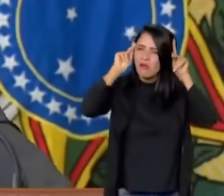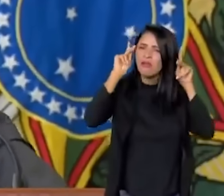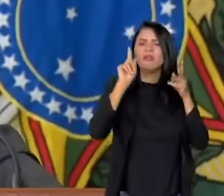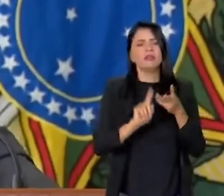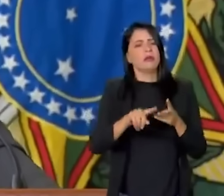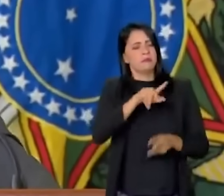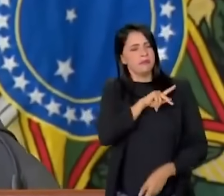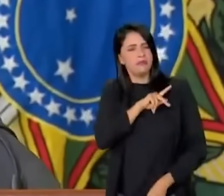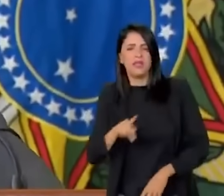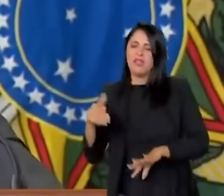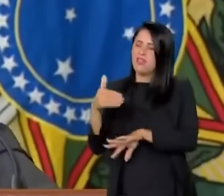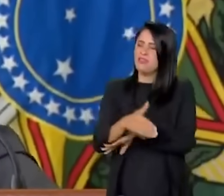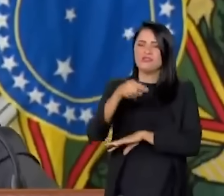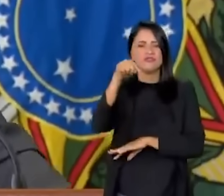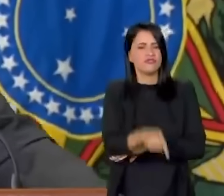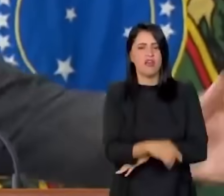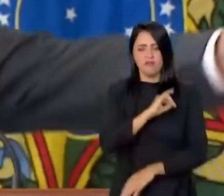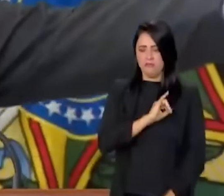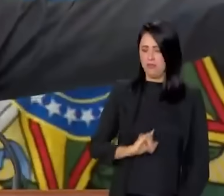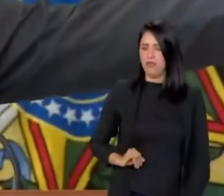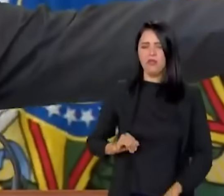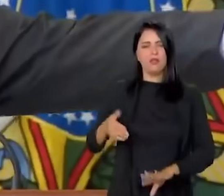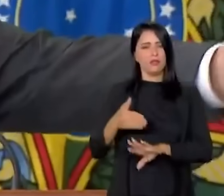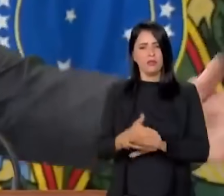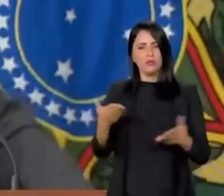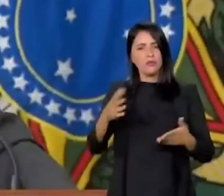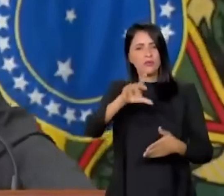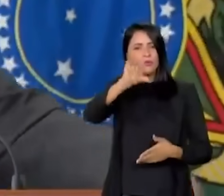teve presidente, já teve imperador. E hoje é o dia